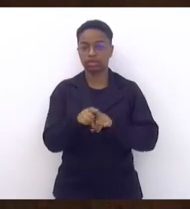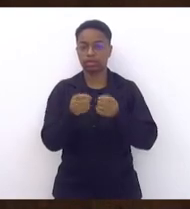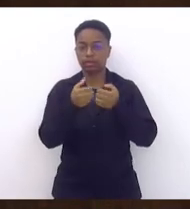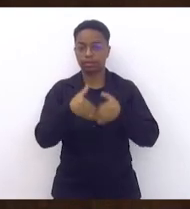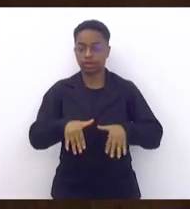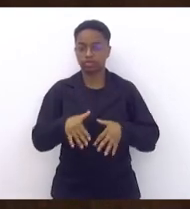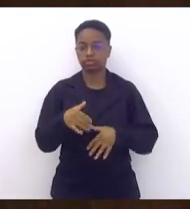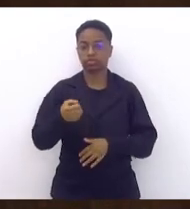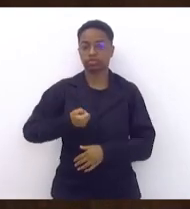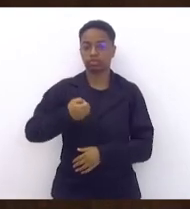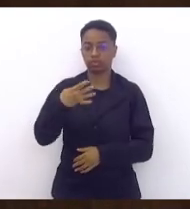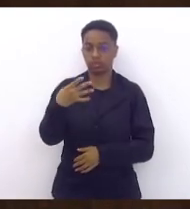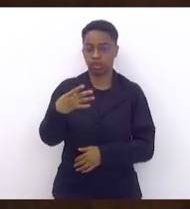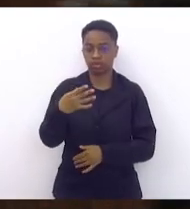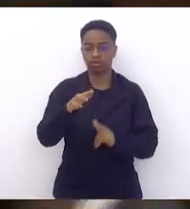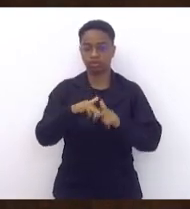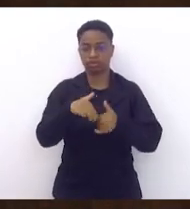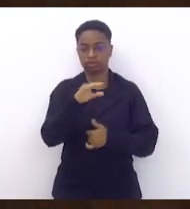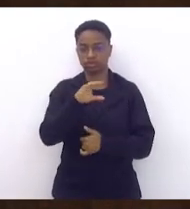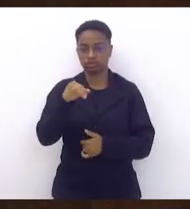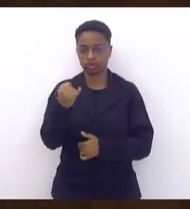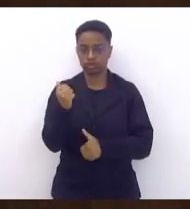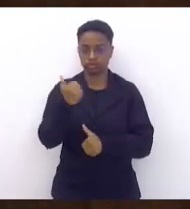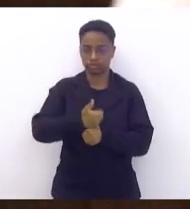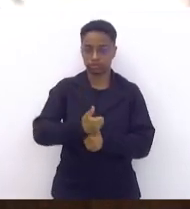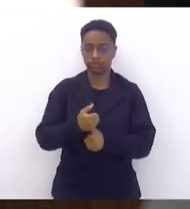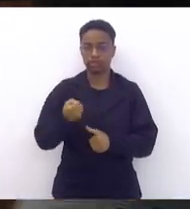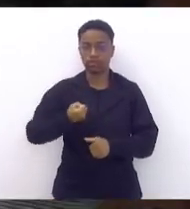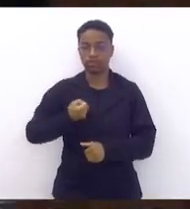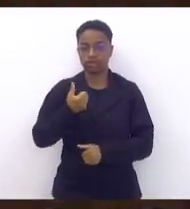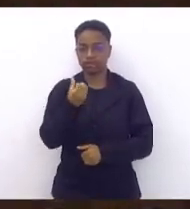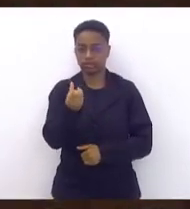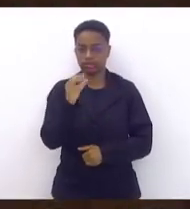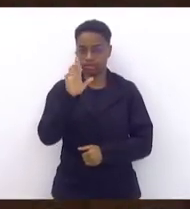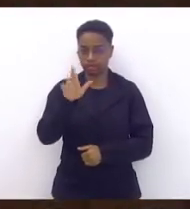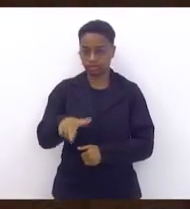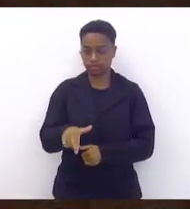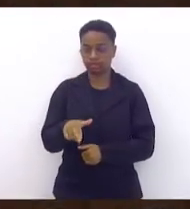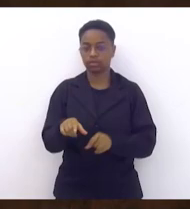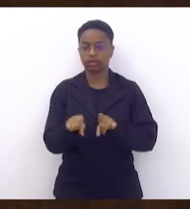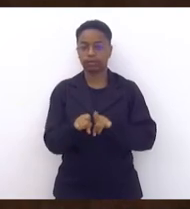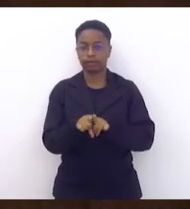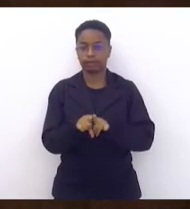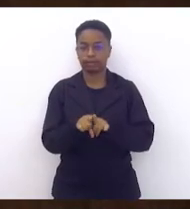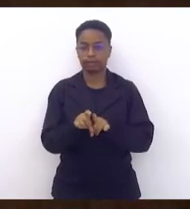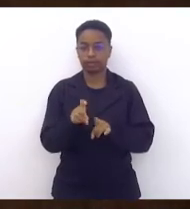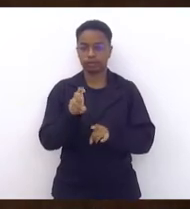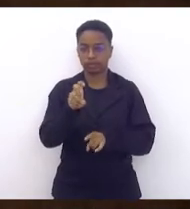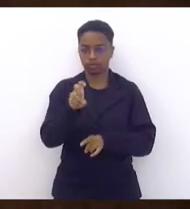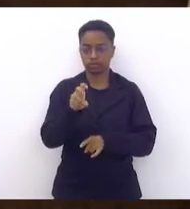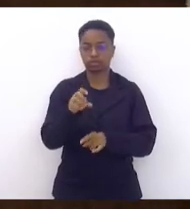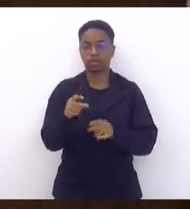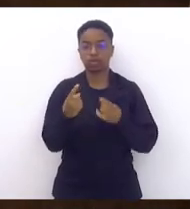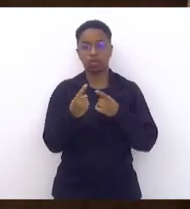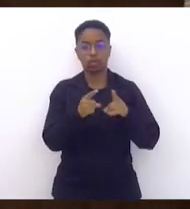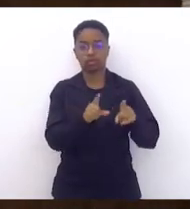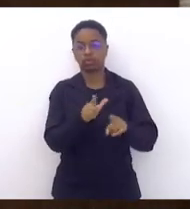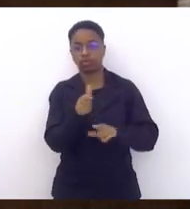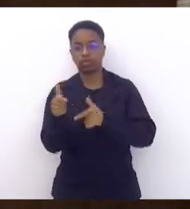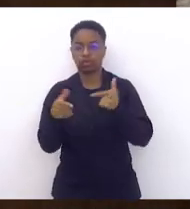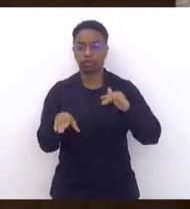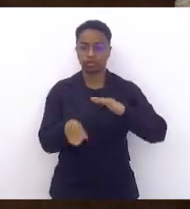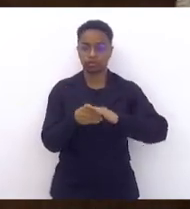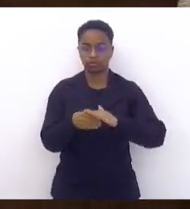as emendas 4 pela emenda da CCJ, número 6 pela rejeição da emenda 5, contrário às demais emendas, concluindo